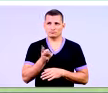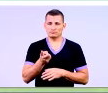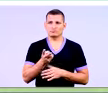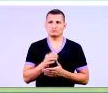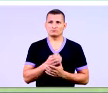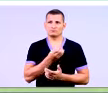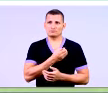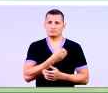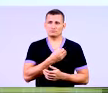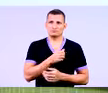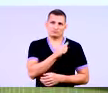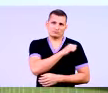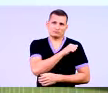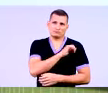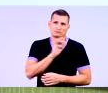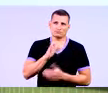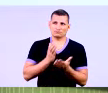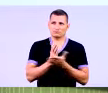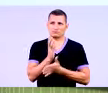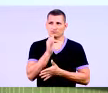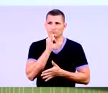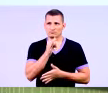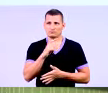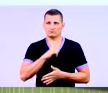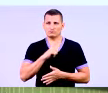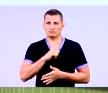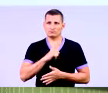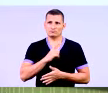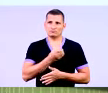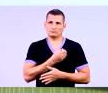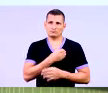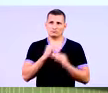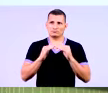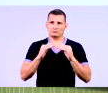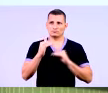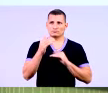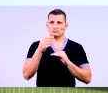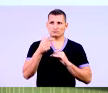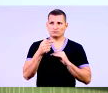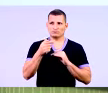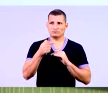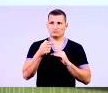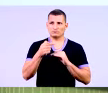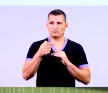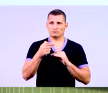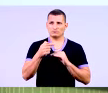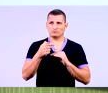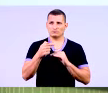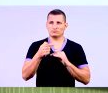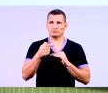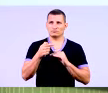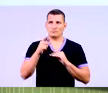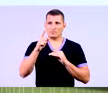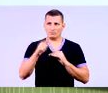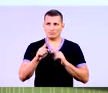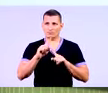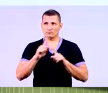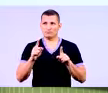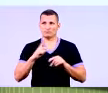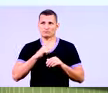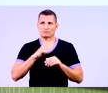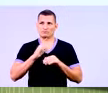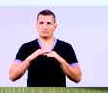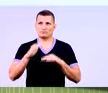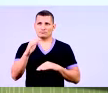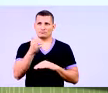considerado aprovado se ele tiver a nota maior que 7 e não tiver mais de